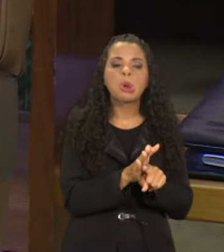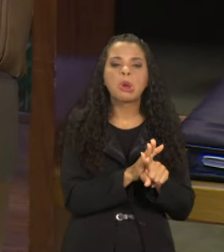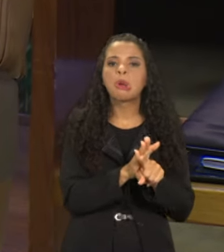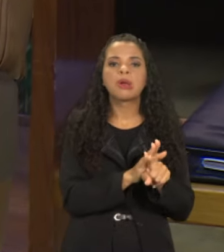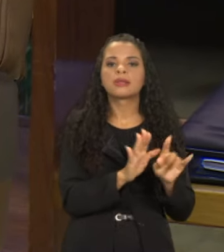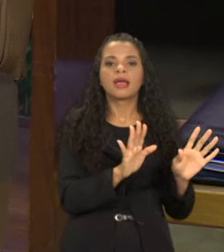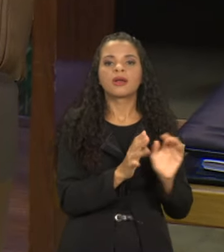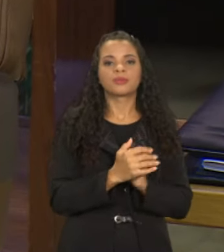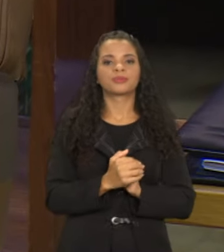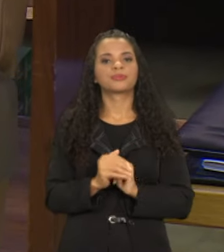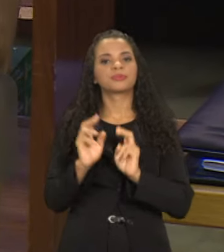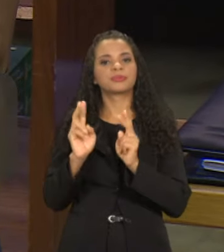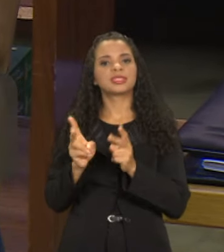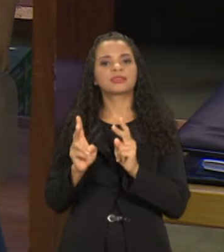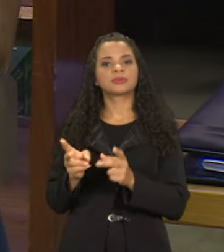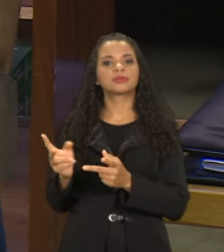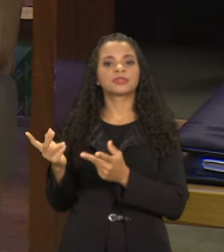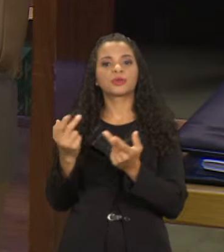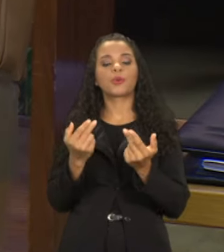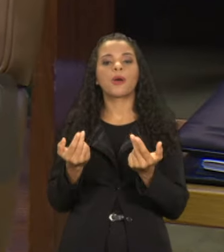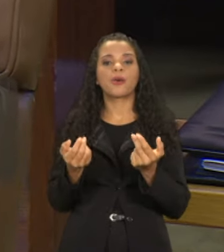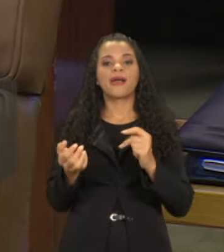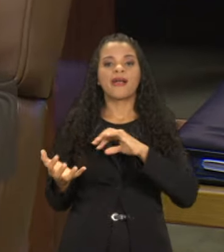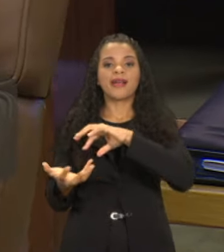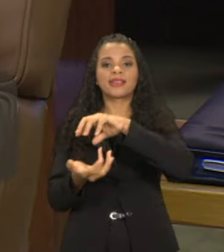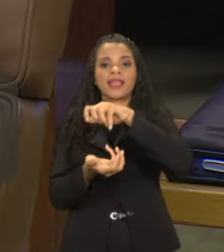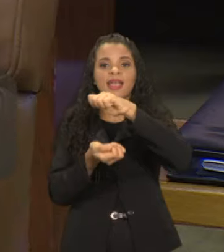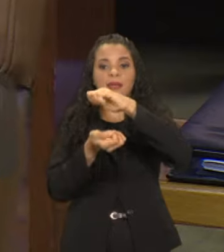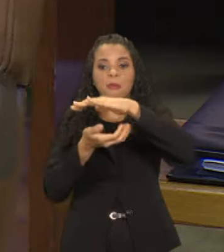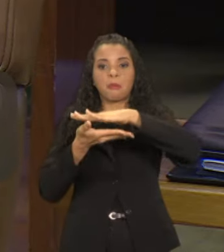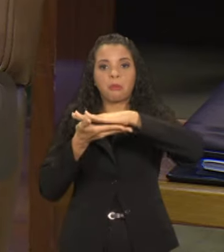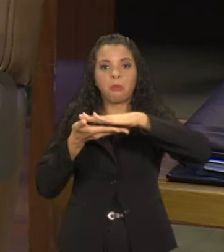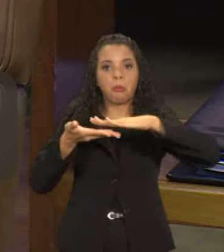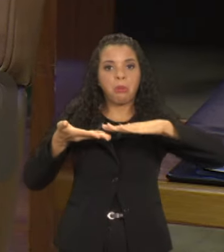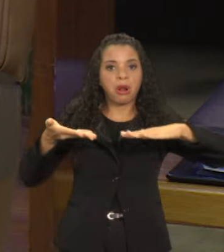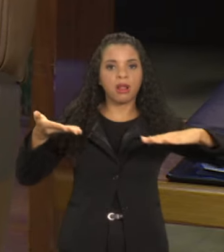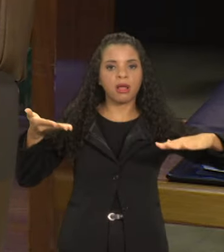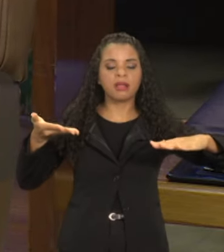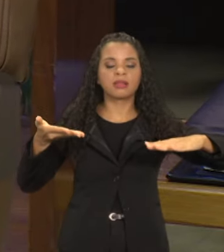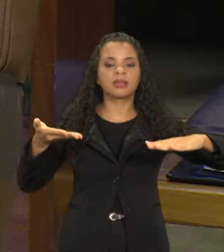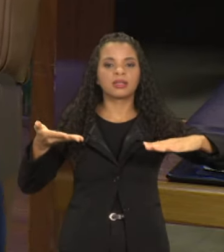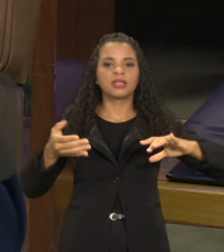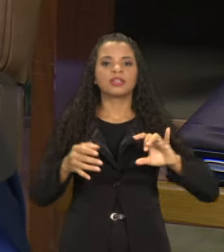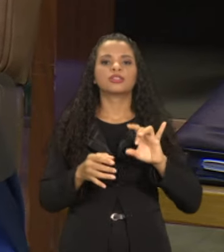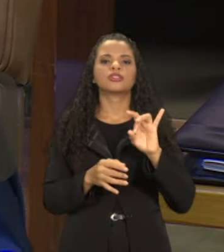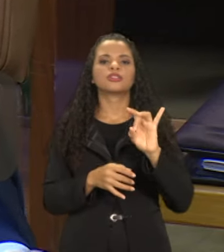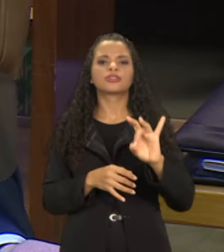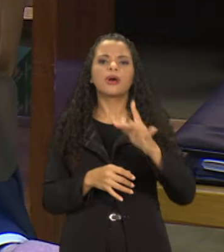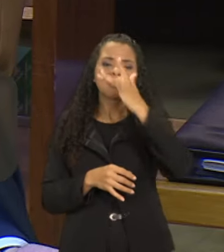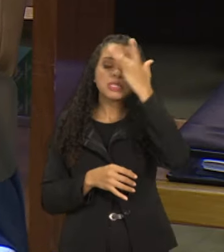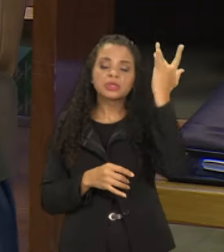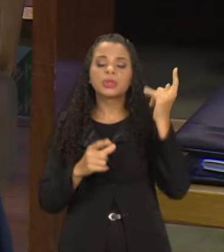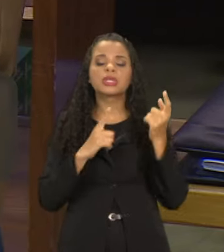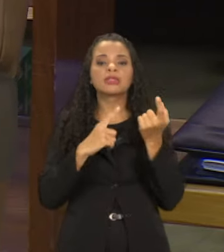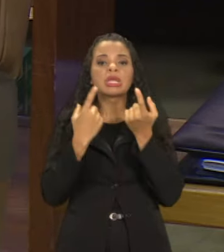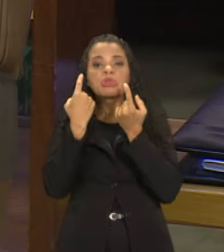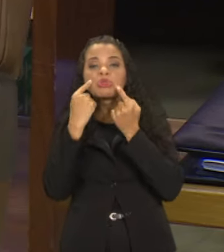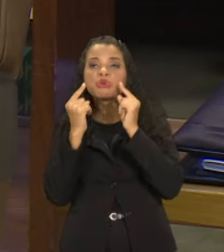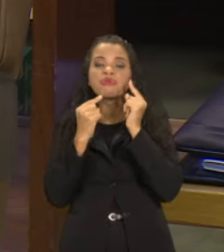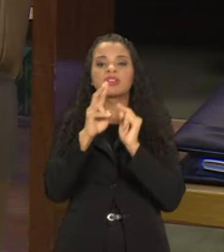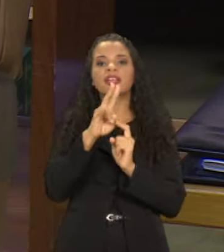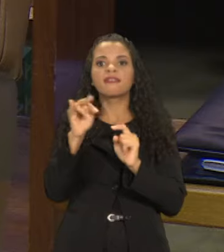plana. Só vai procurar na internet se a Terra é redonda ou plana. Quem tem dúvida, quem tem certeza, não vai. E o assunto